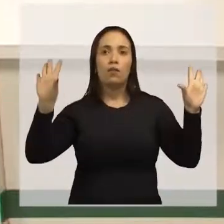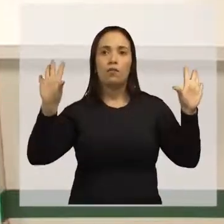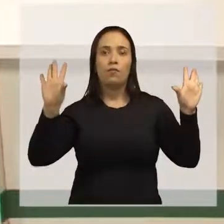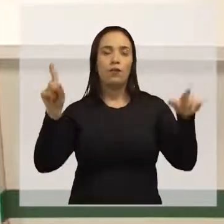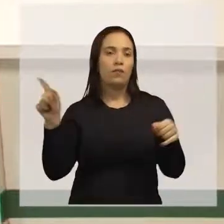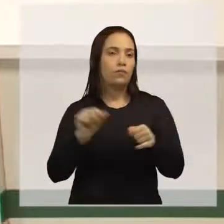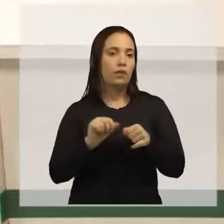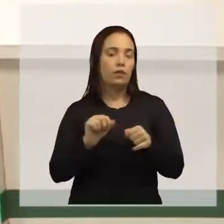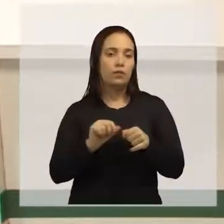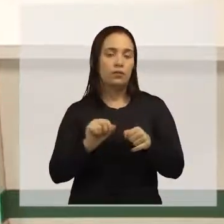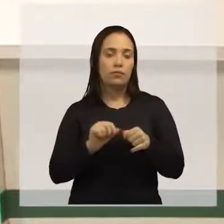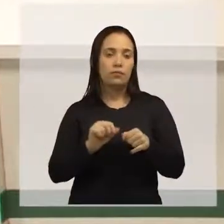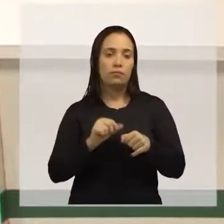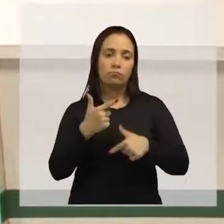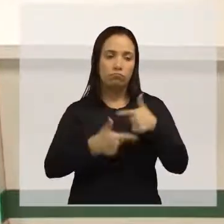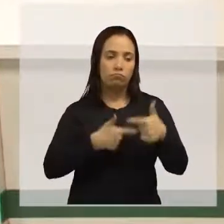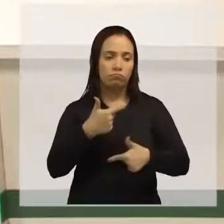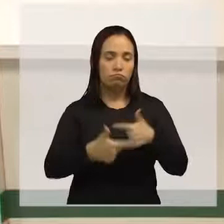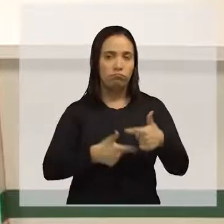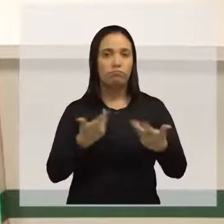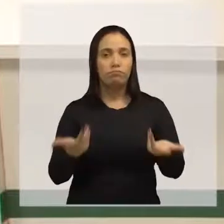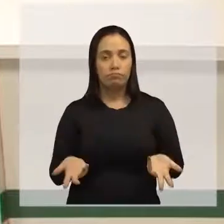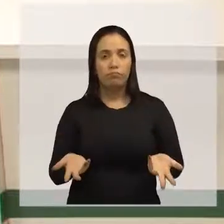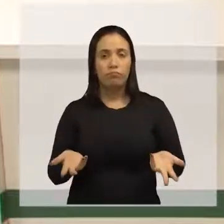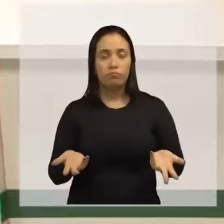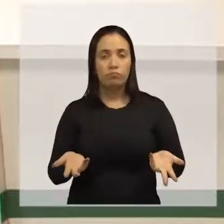fazer. E nós terminamos em primeiro.